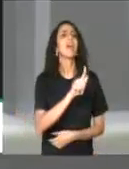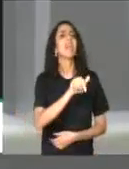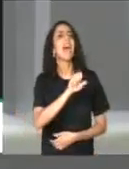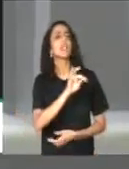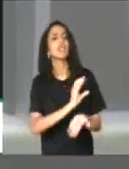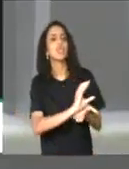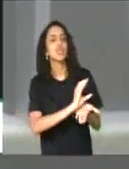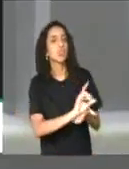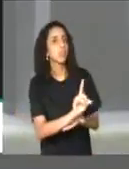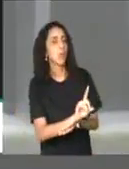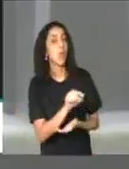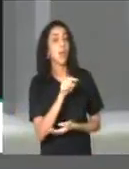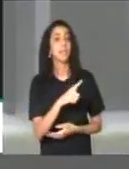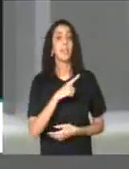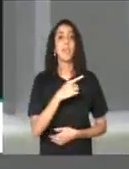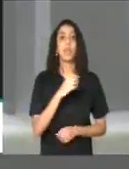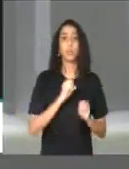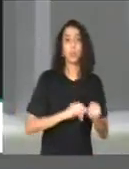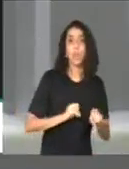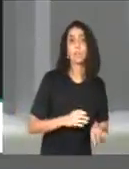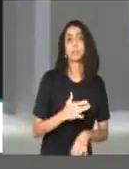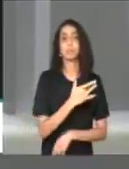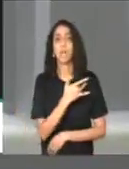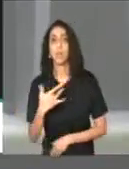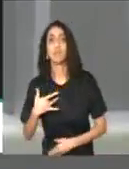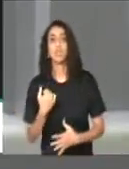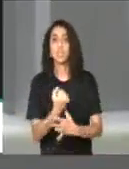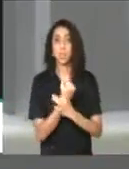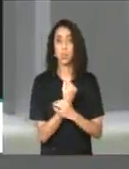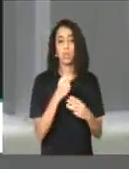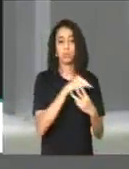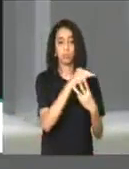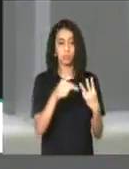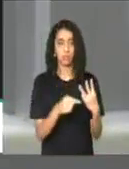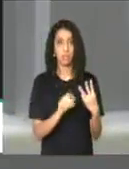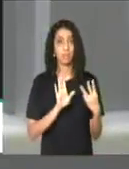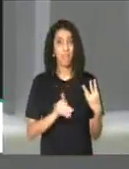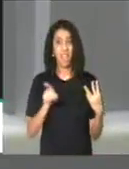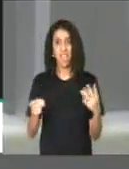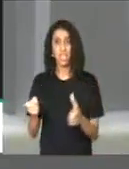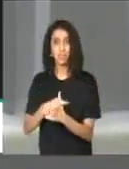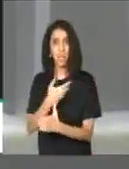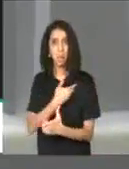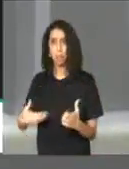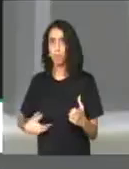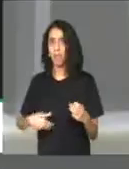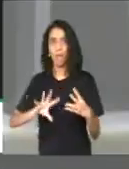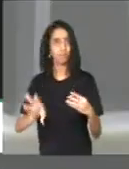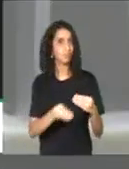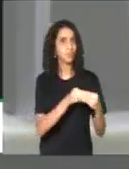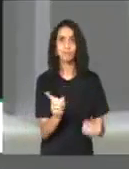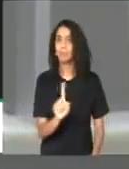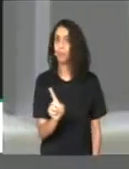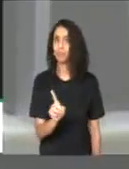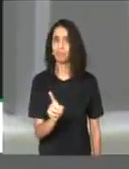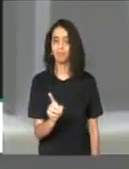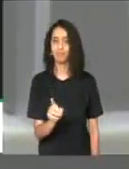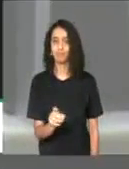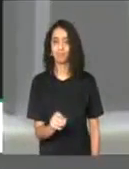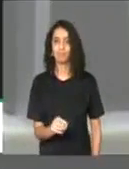primários, entrou educação, saúde e segurança, mas a dívida pública não entrou. Hoje,